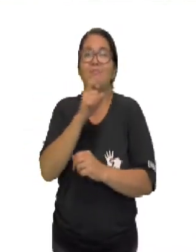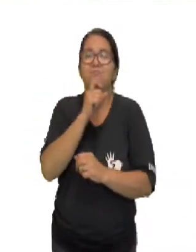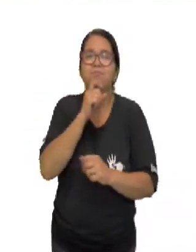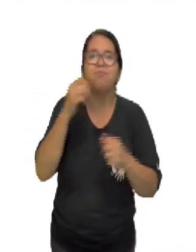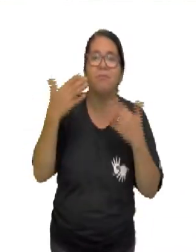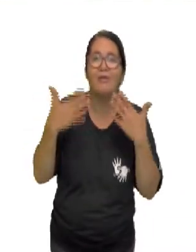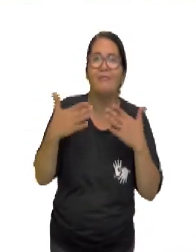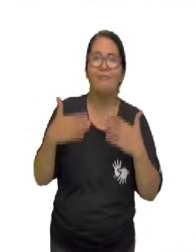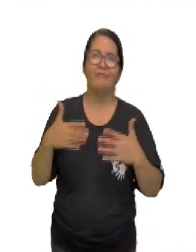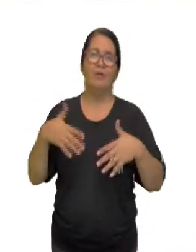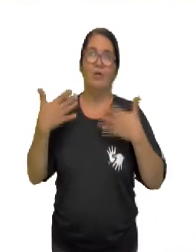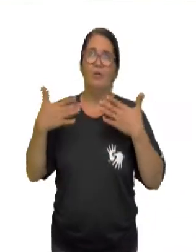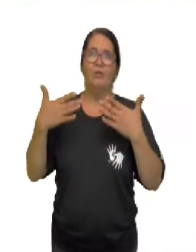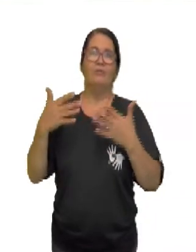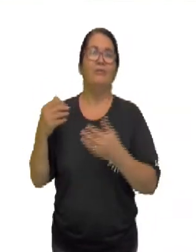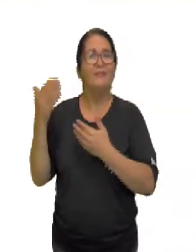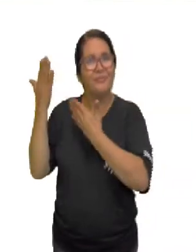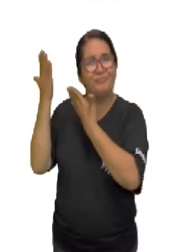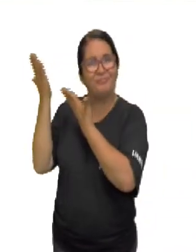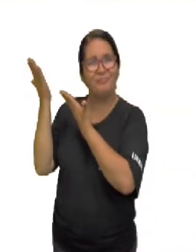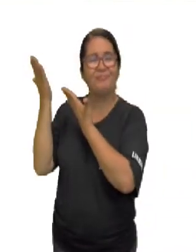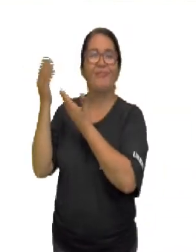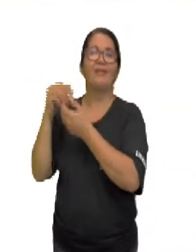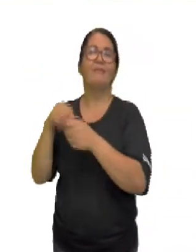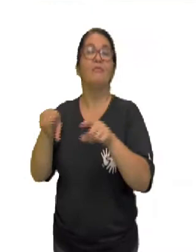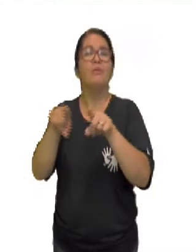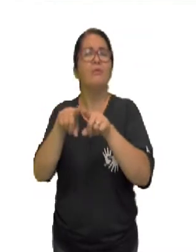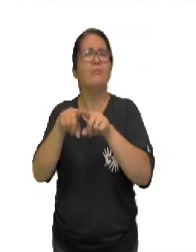que influencia, também a